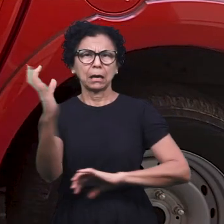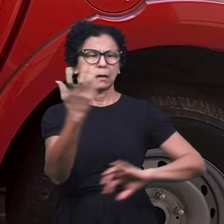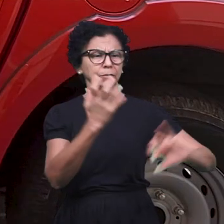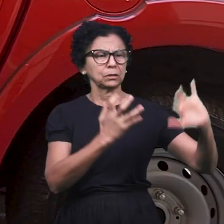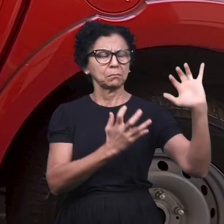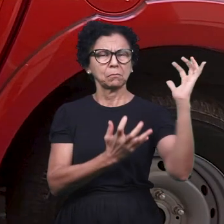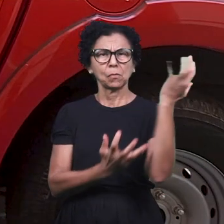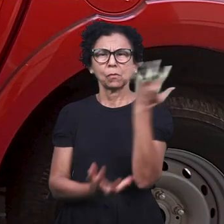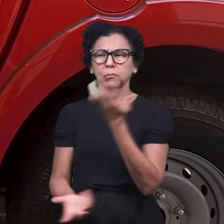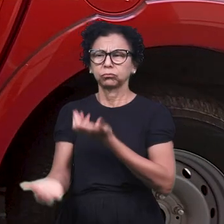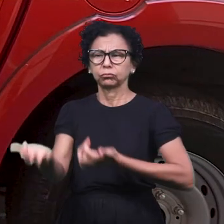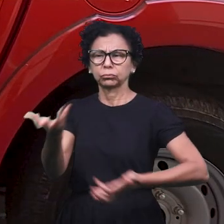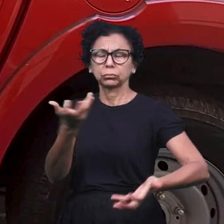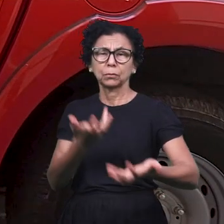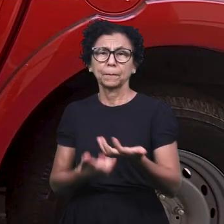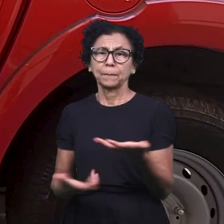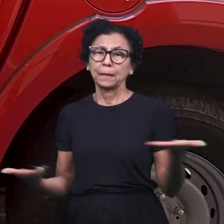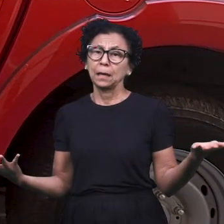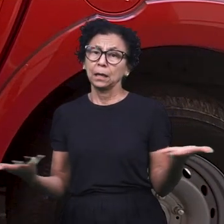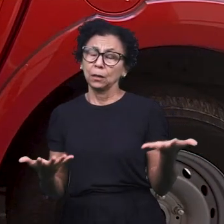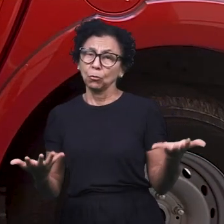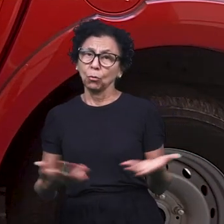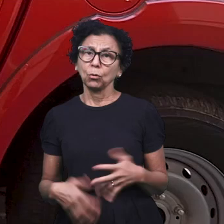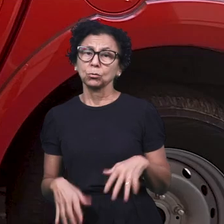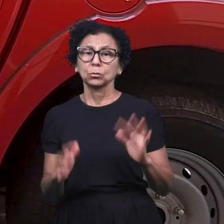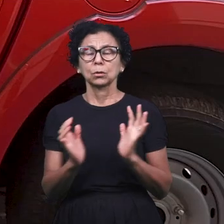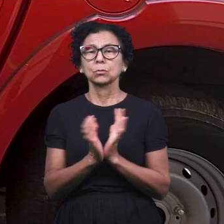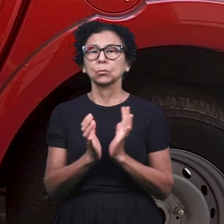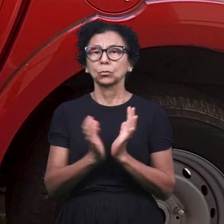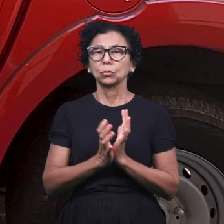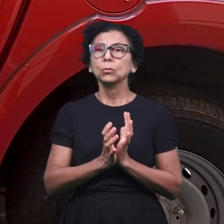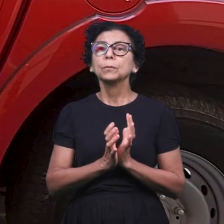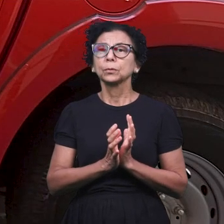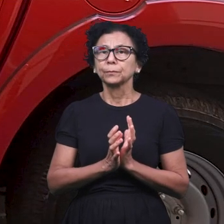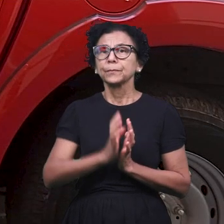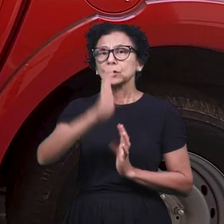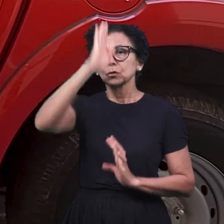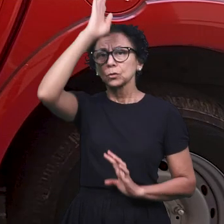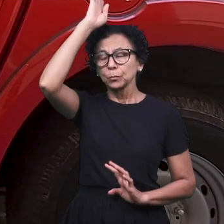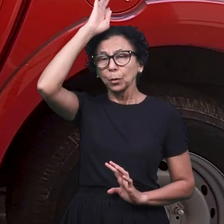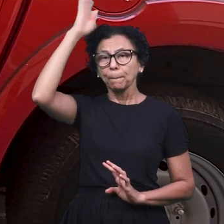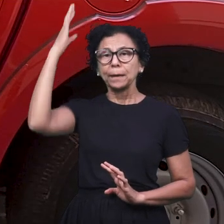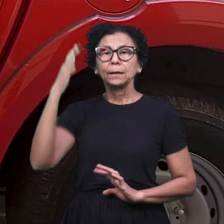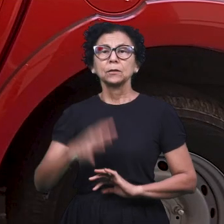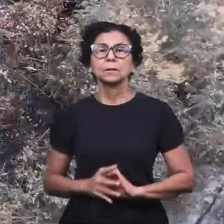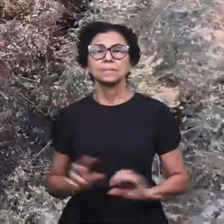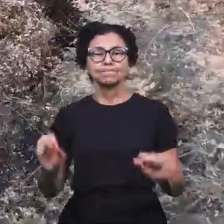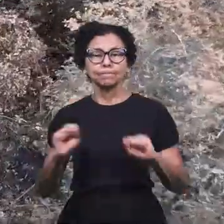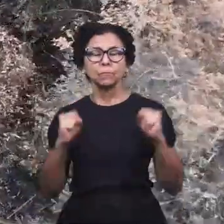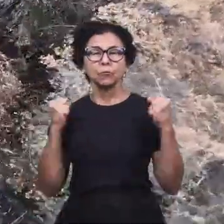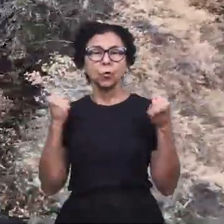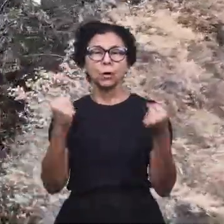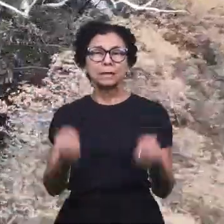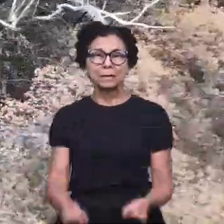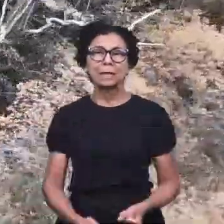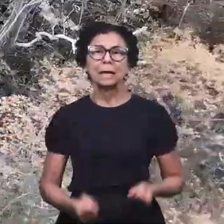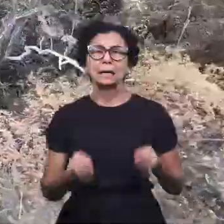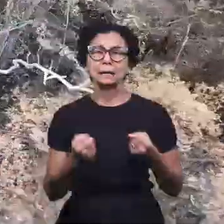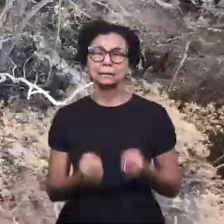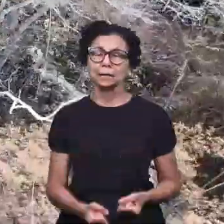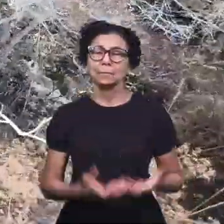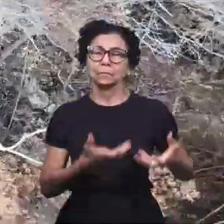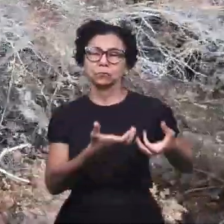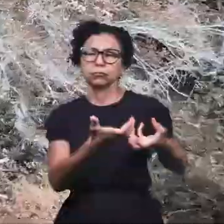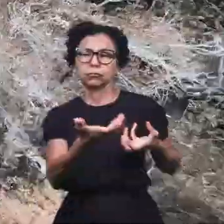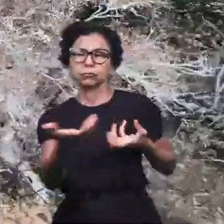maior desafio hoje da corporação é lidar com essa grande quantidade de focos